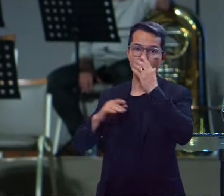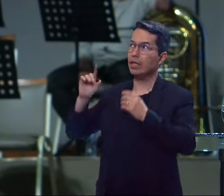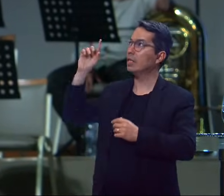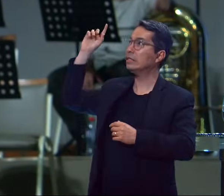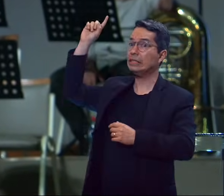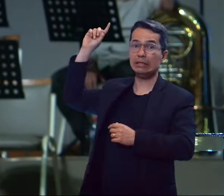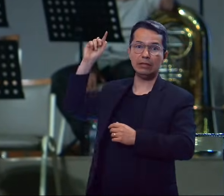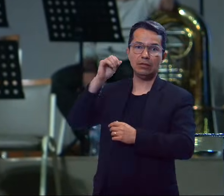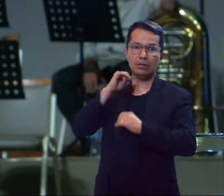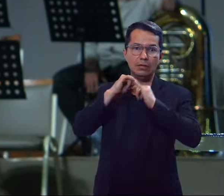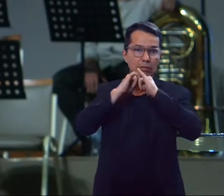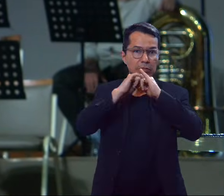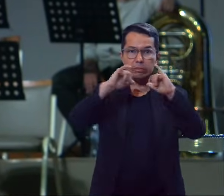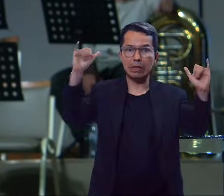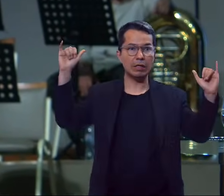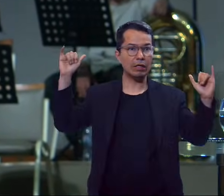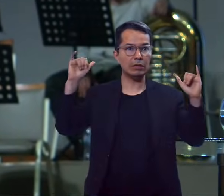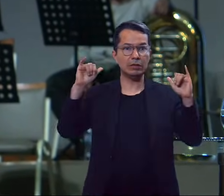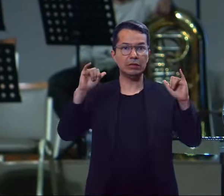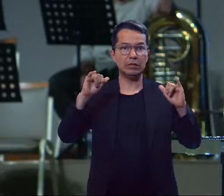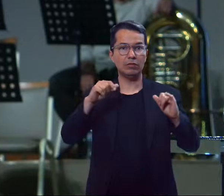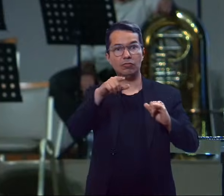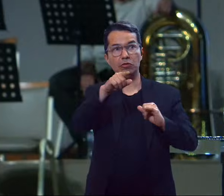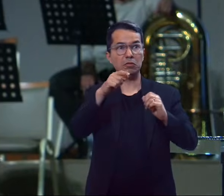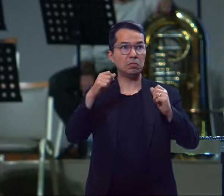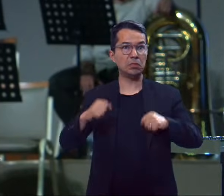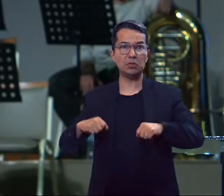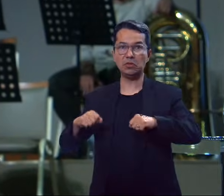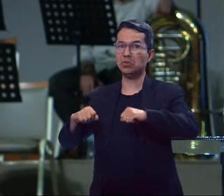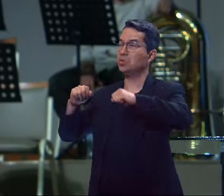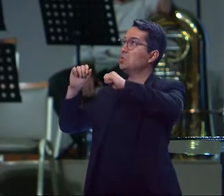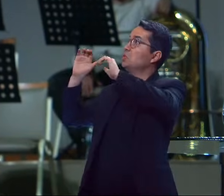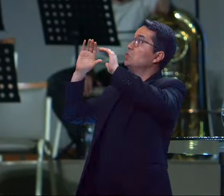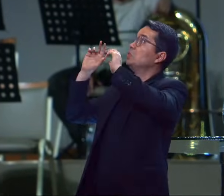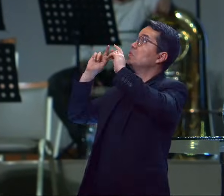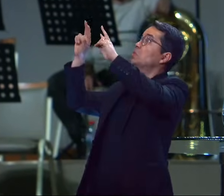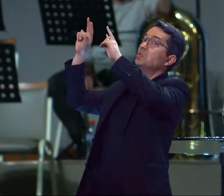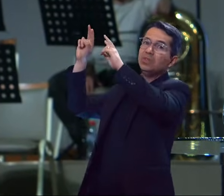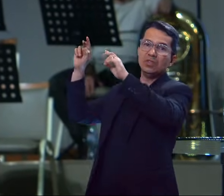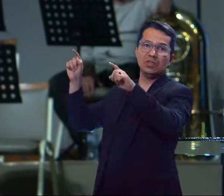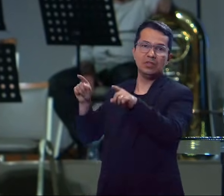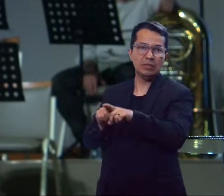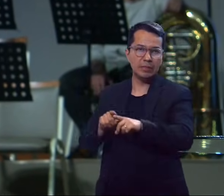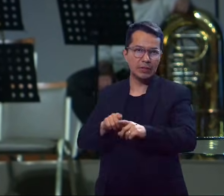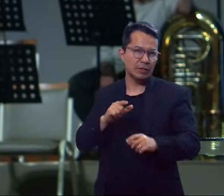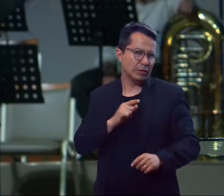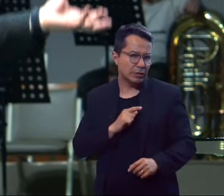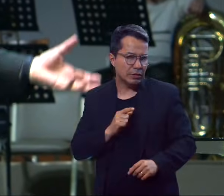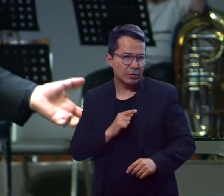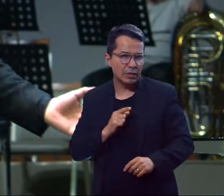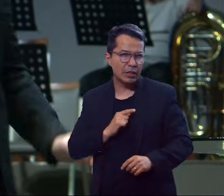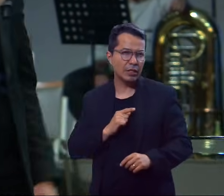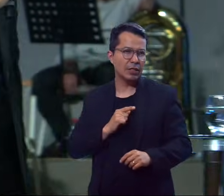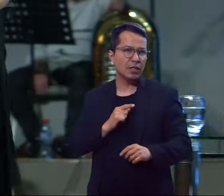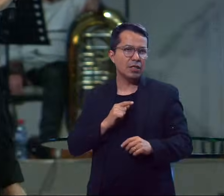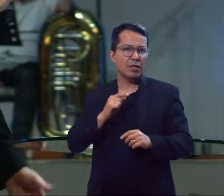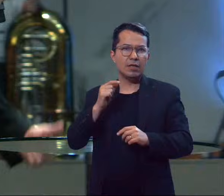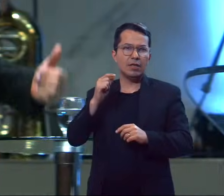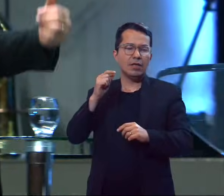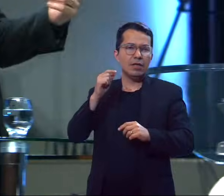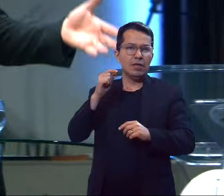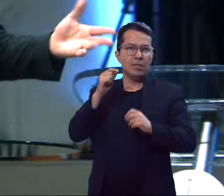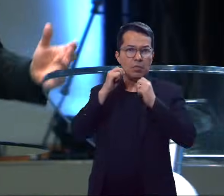se esconder entre as rochas. Deus tapa a fenda da rocha, né? E se revela a ele de forma